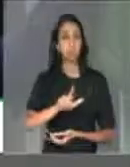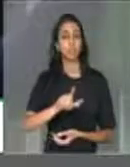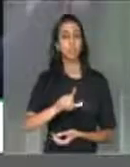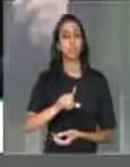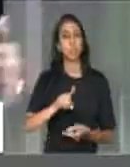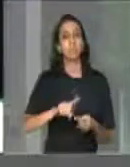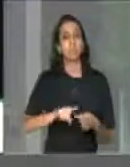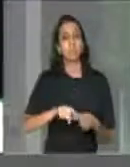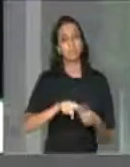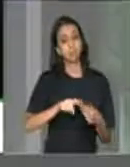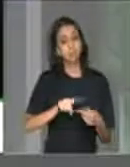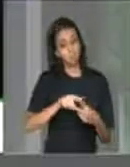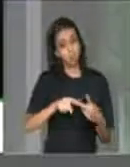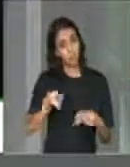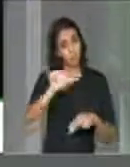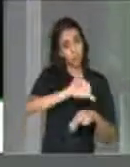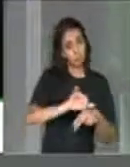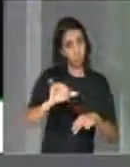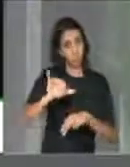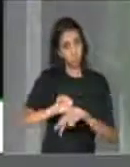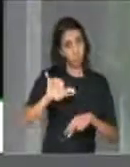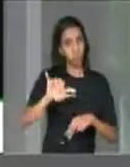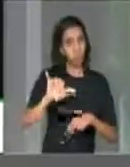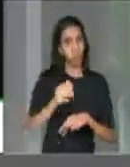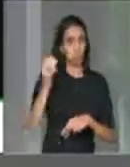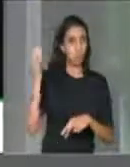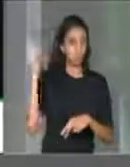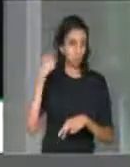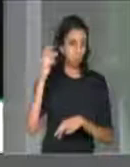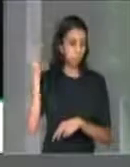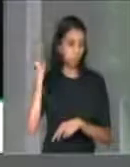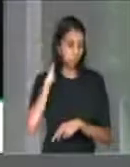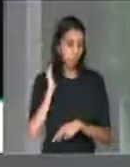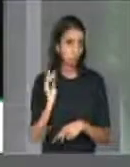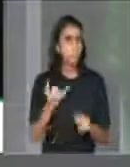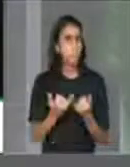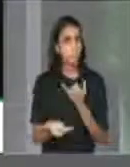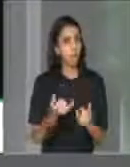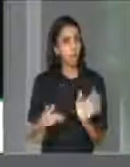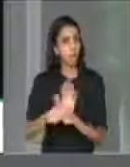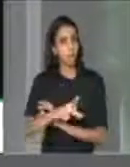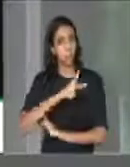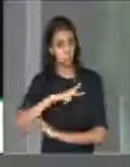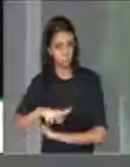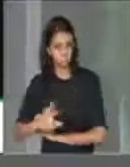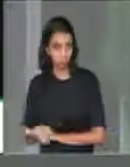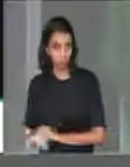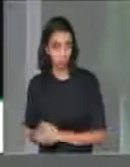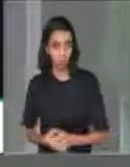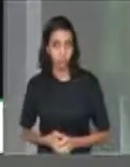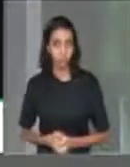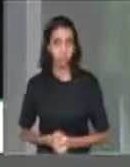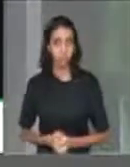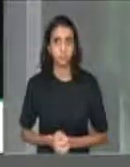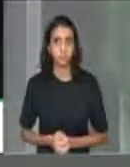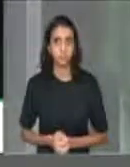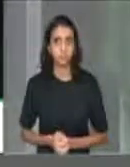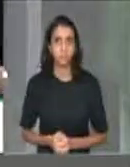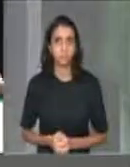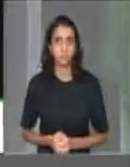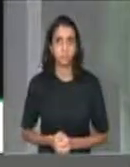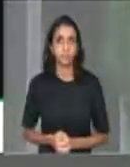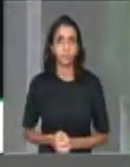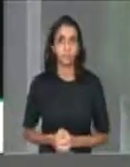portuguesas. Uma união de cidades capitais portuguesas, por muito tempo, considerava